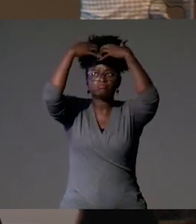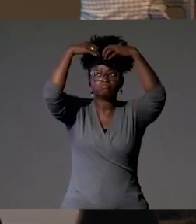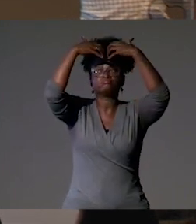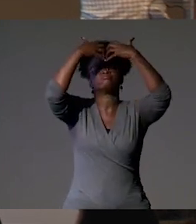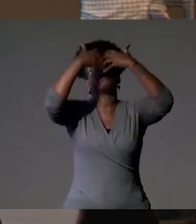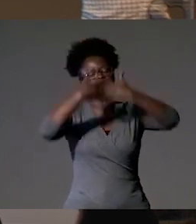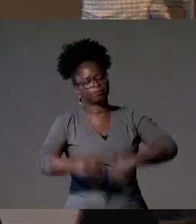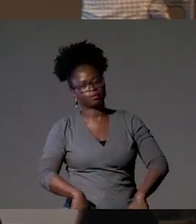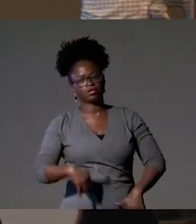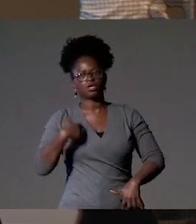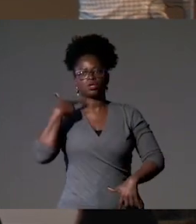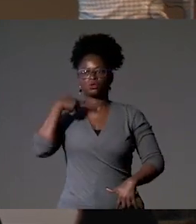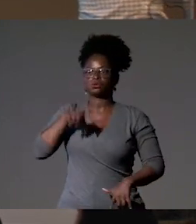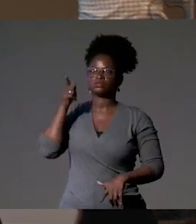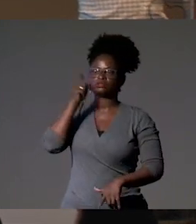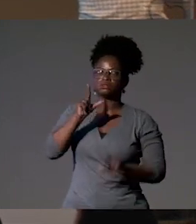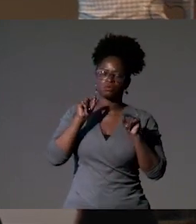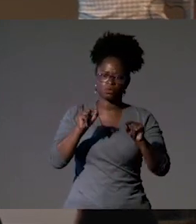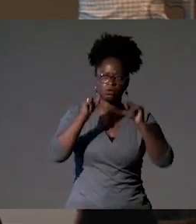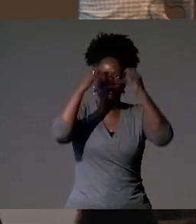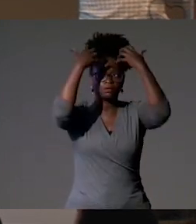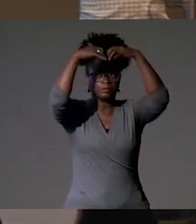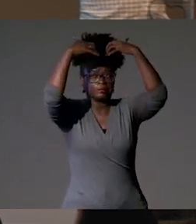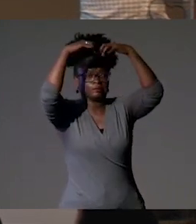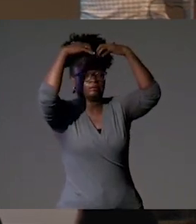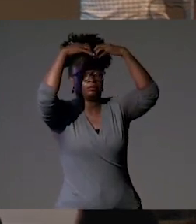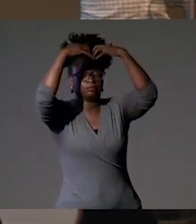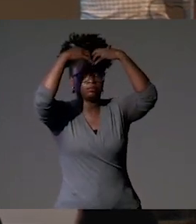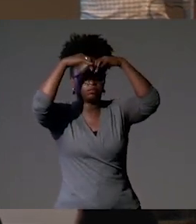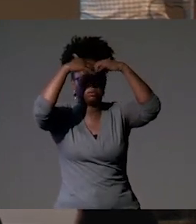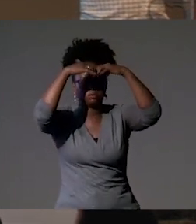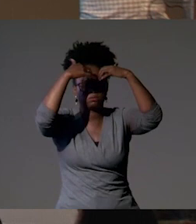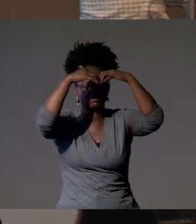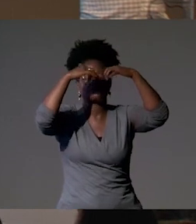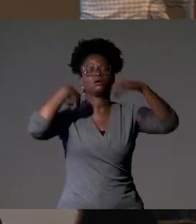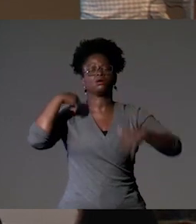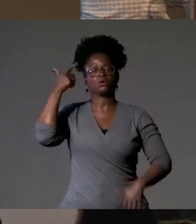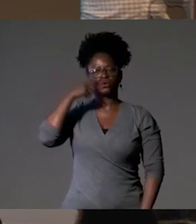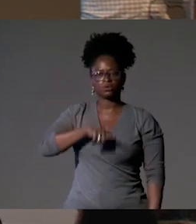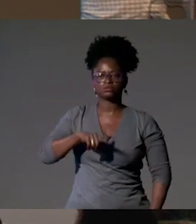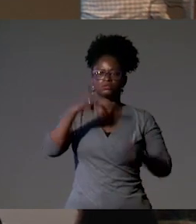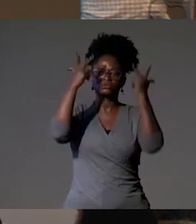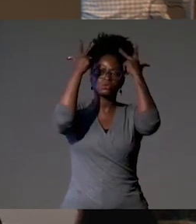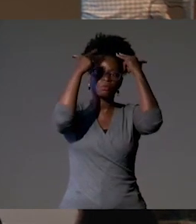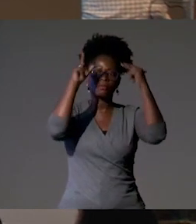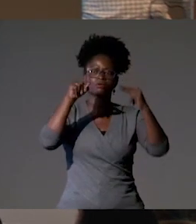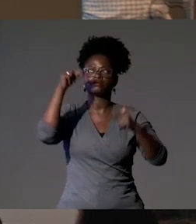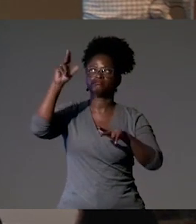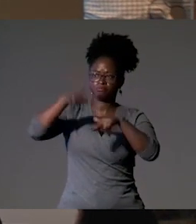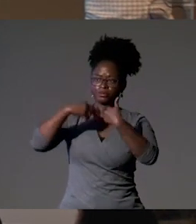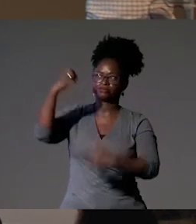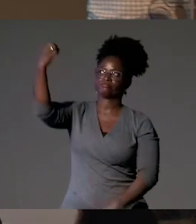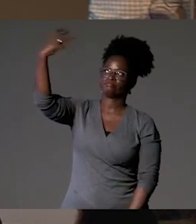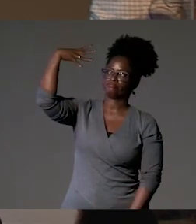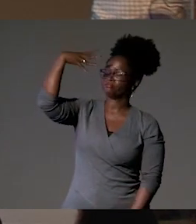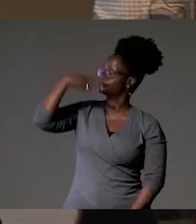complexo de acelerar e desacelerar, e que normalmente respondem à questão da luz.